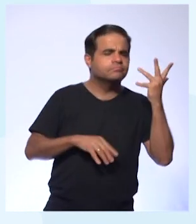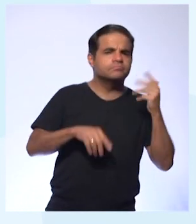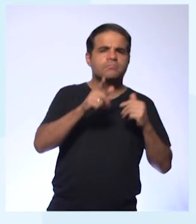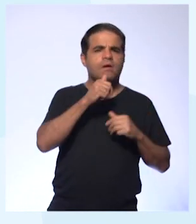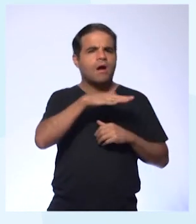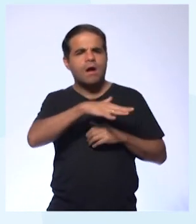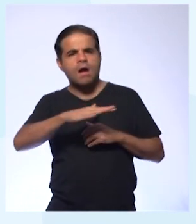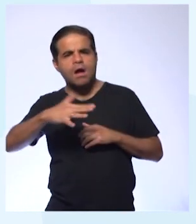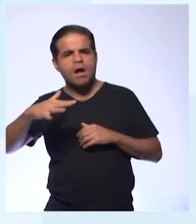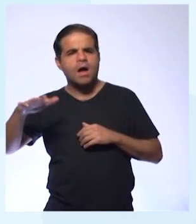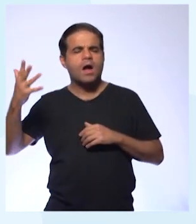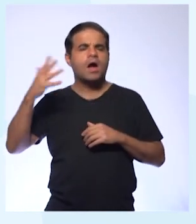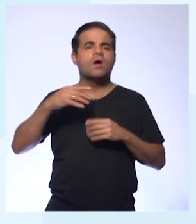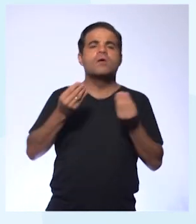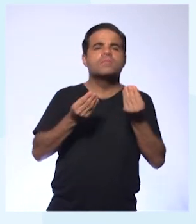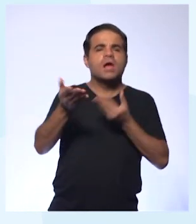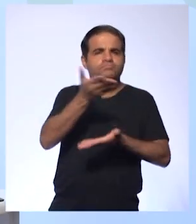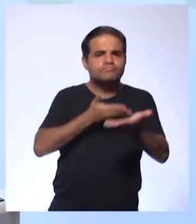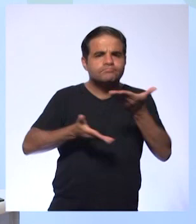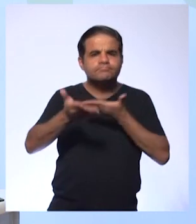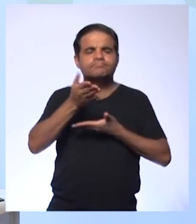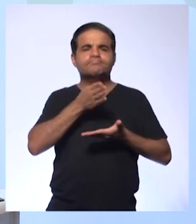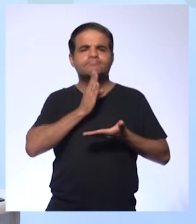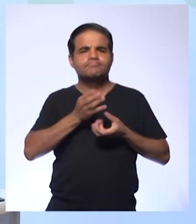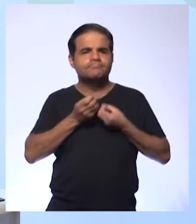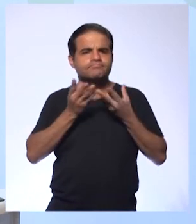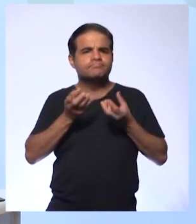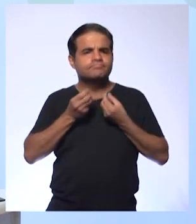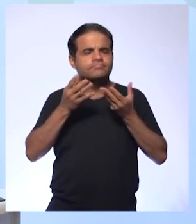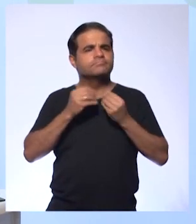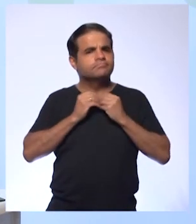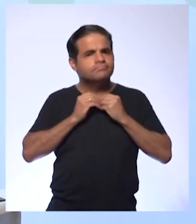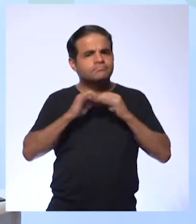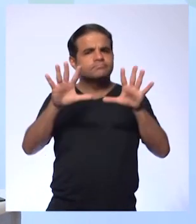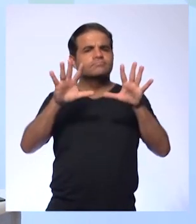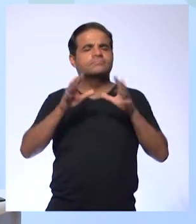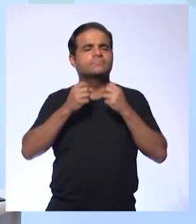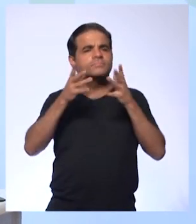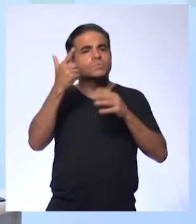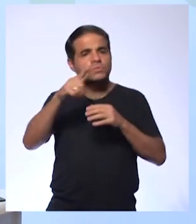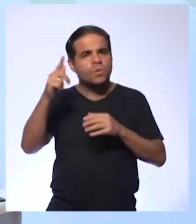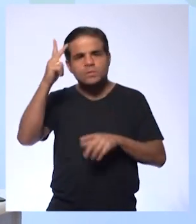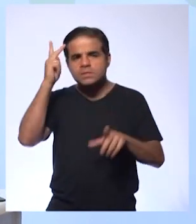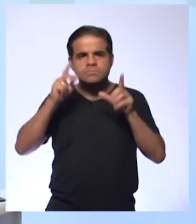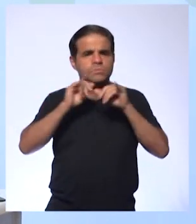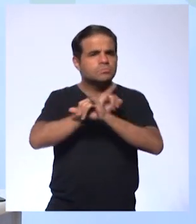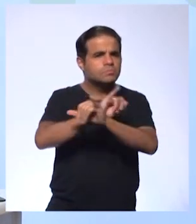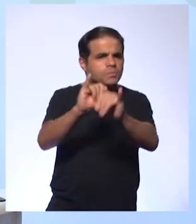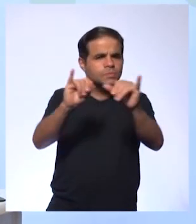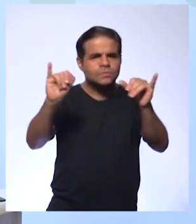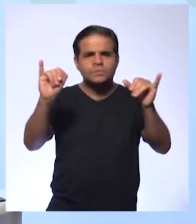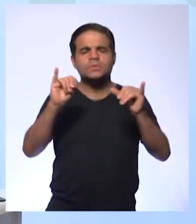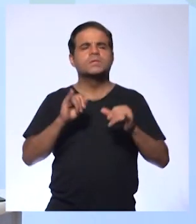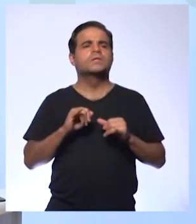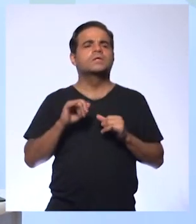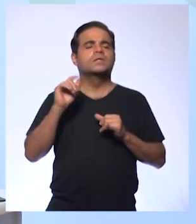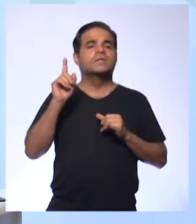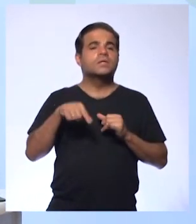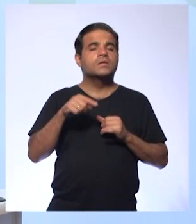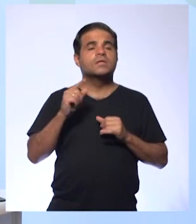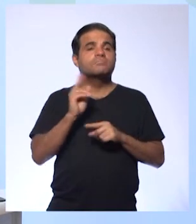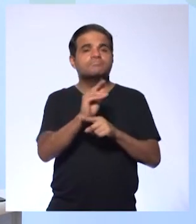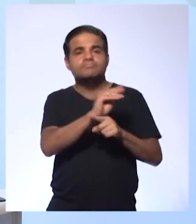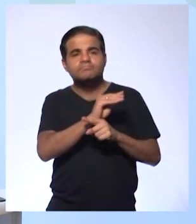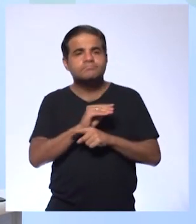oceanos e costas para compartilhar esse conhecimento e informações com outras pessoas e